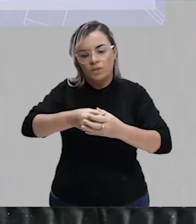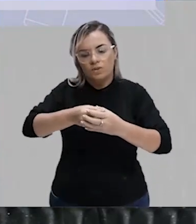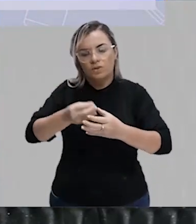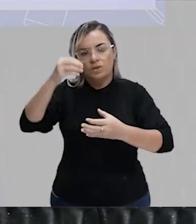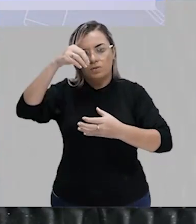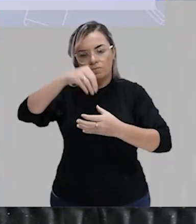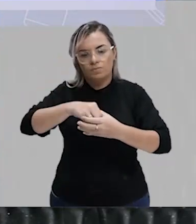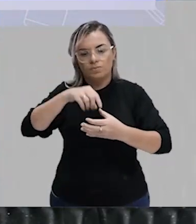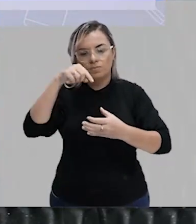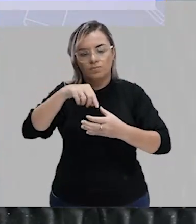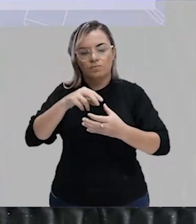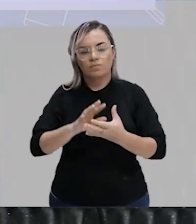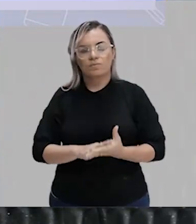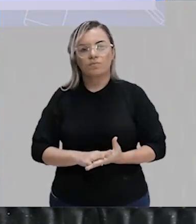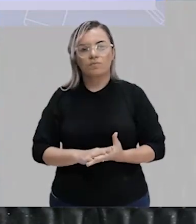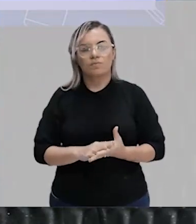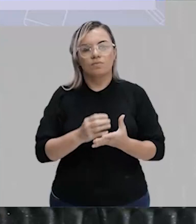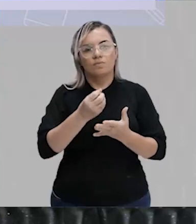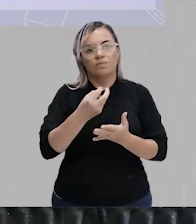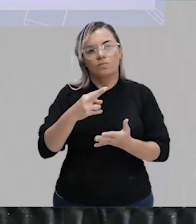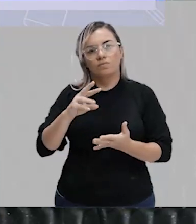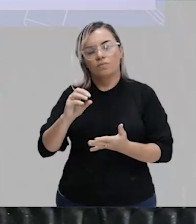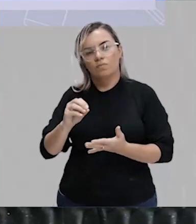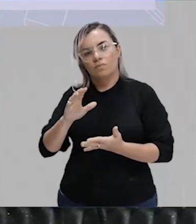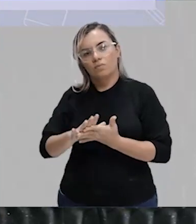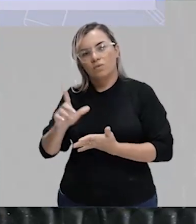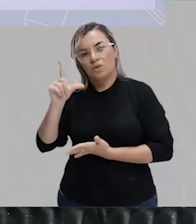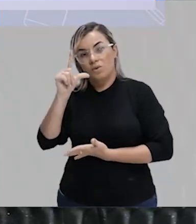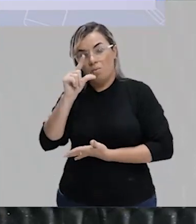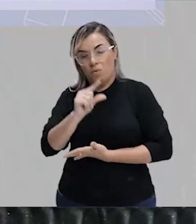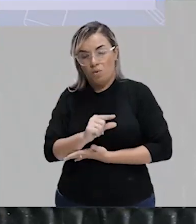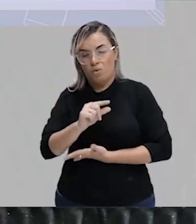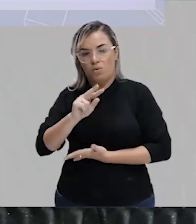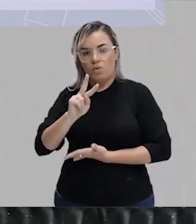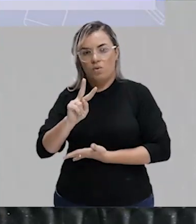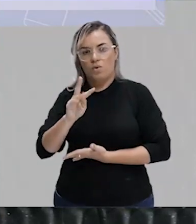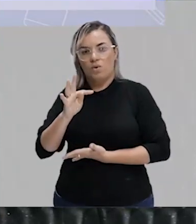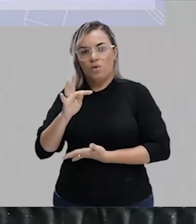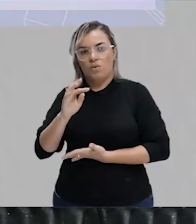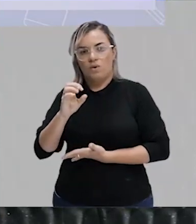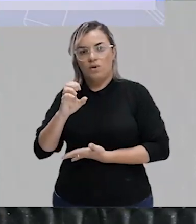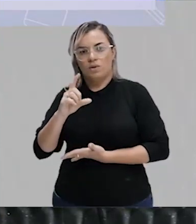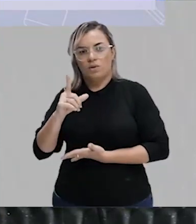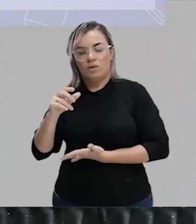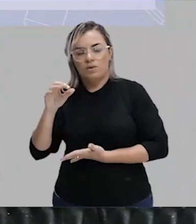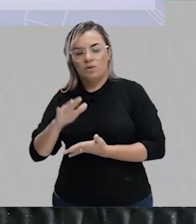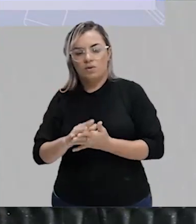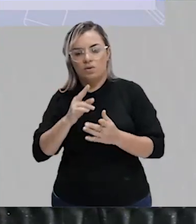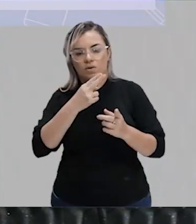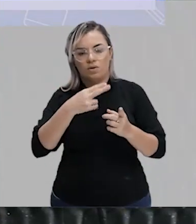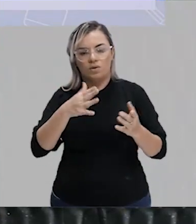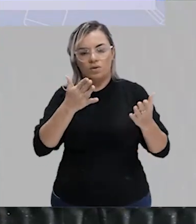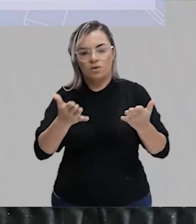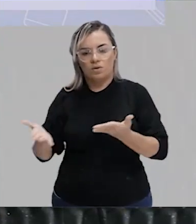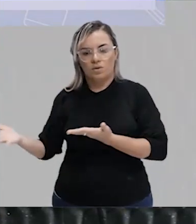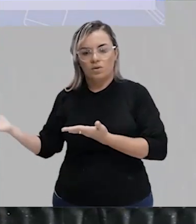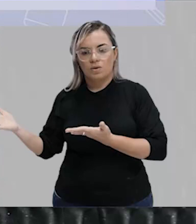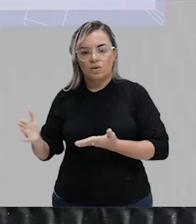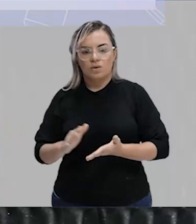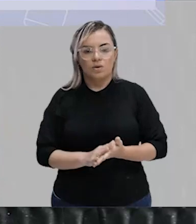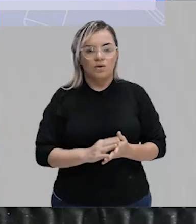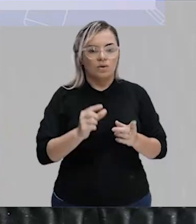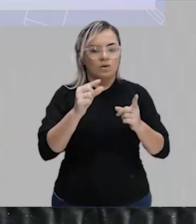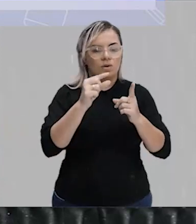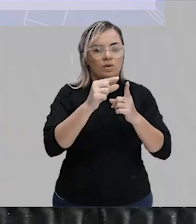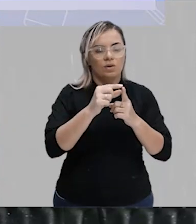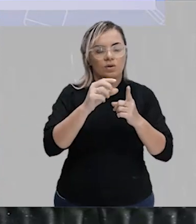tá? Quando o ovo ele tem pouco vitelo, ele é chamado de oligolécito. A